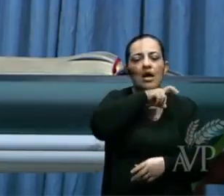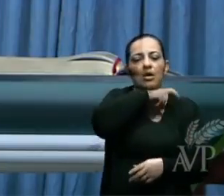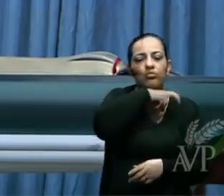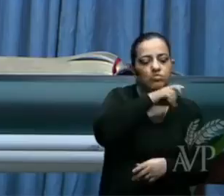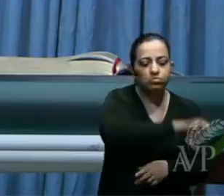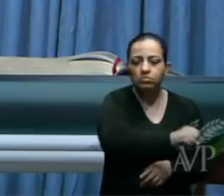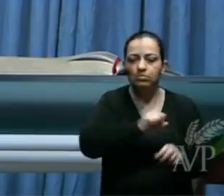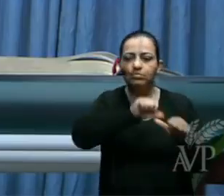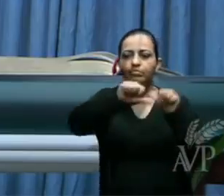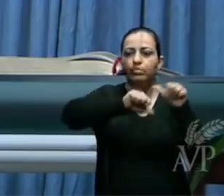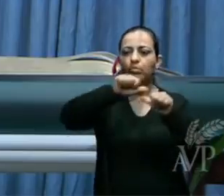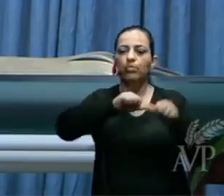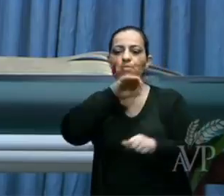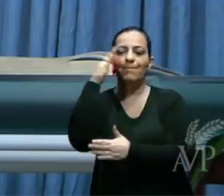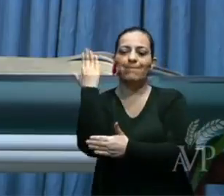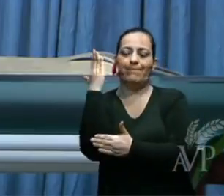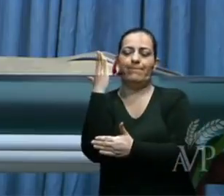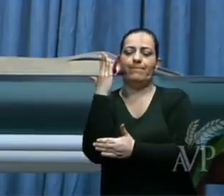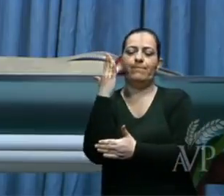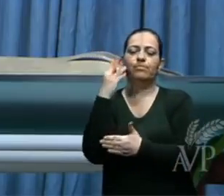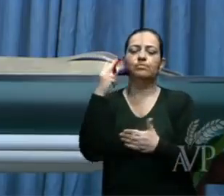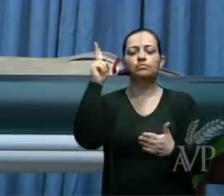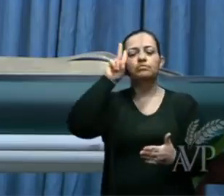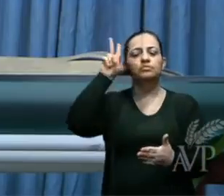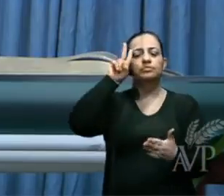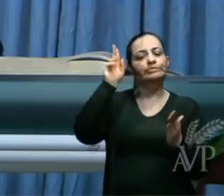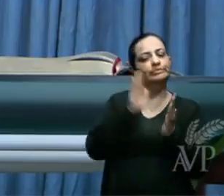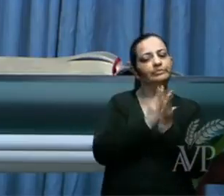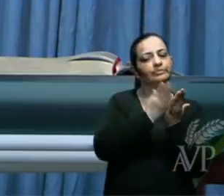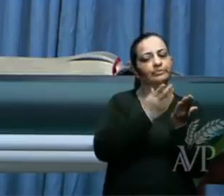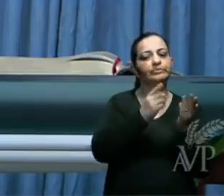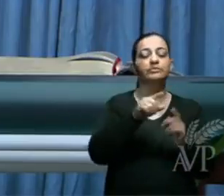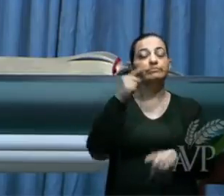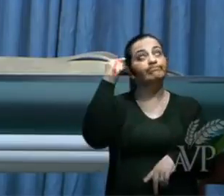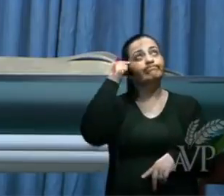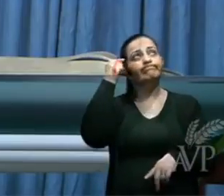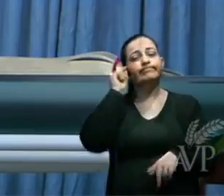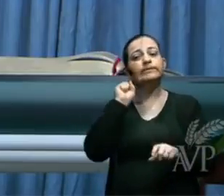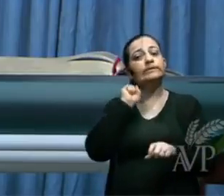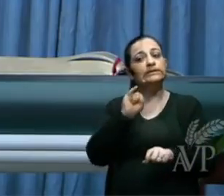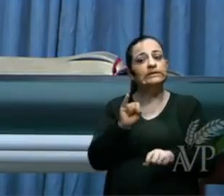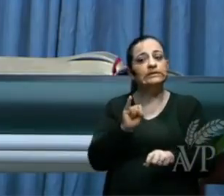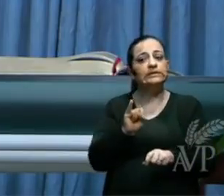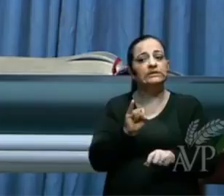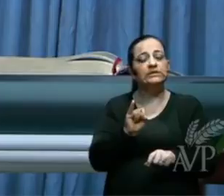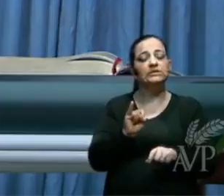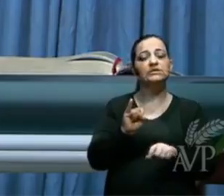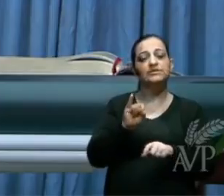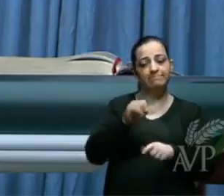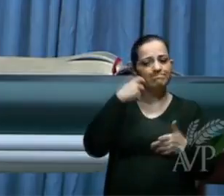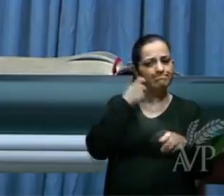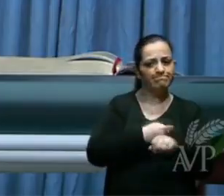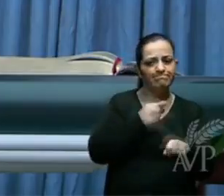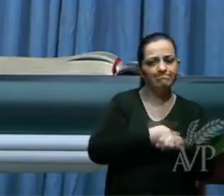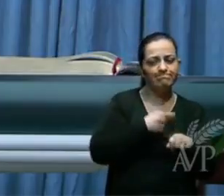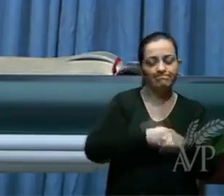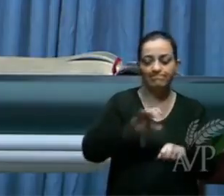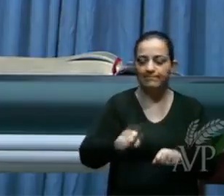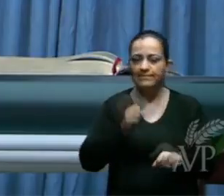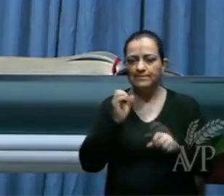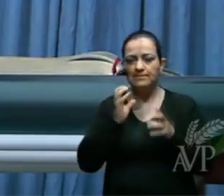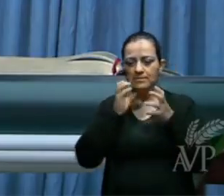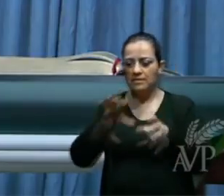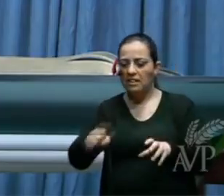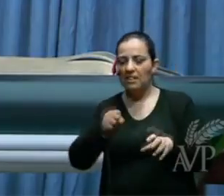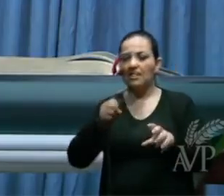pelo rabo que era sua vara eu fico pensando em ser tem mais se pegasse pela cabeça não ia dar